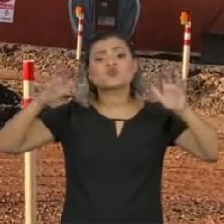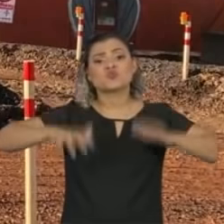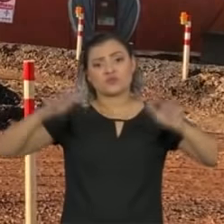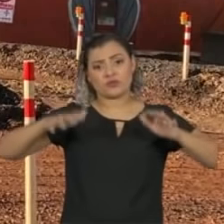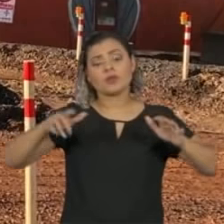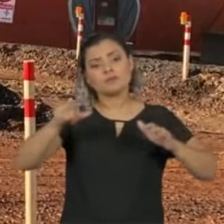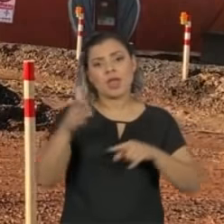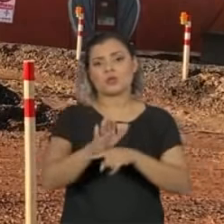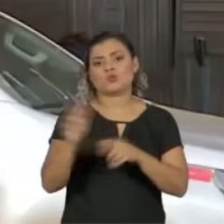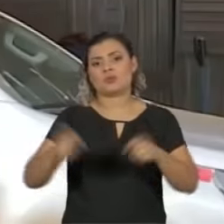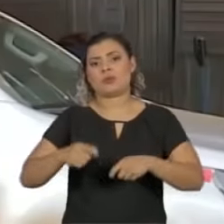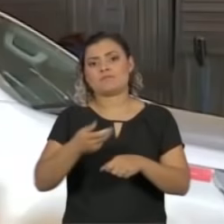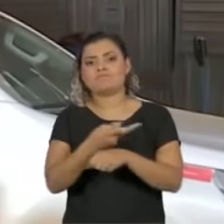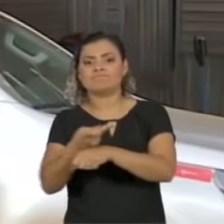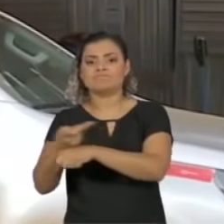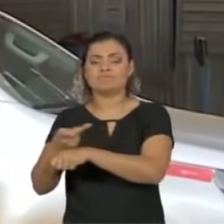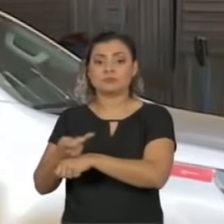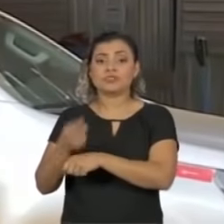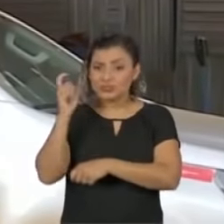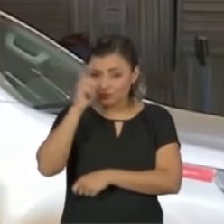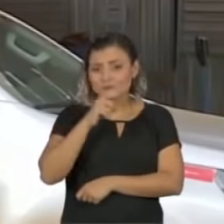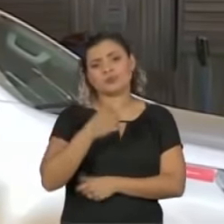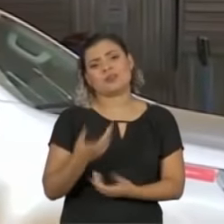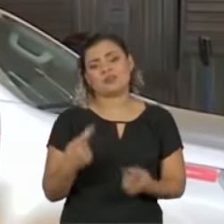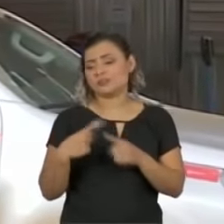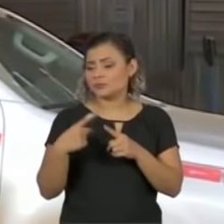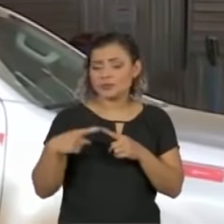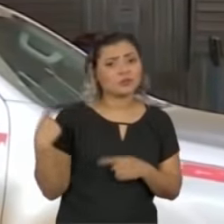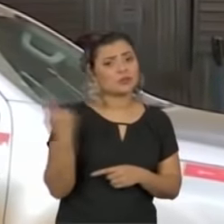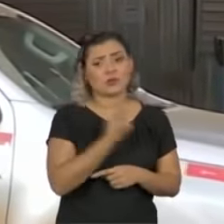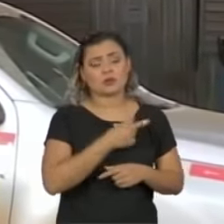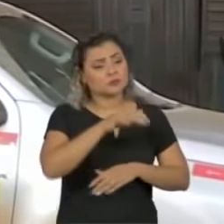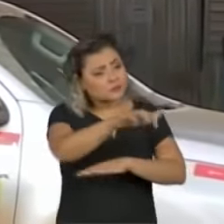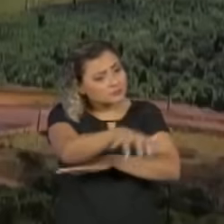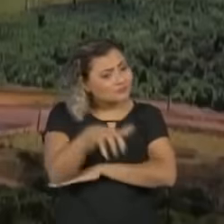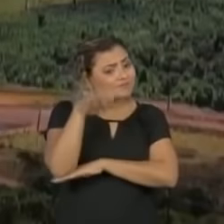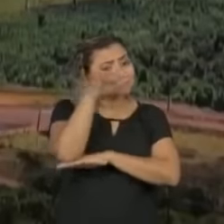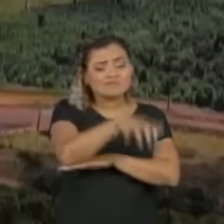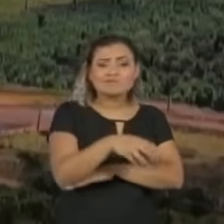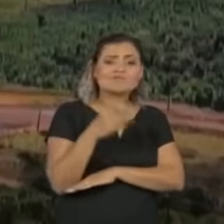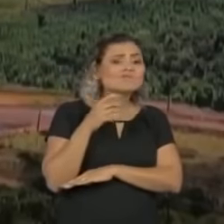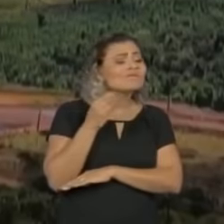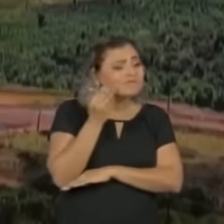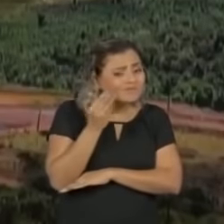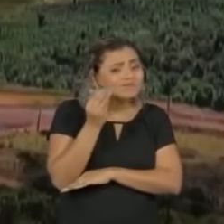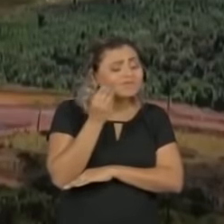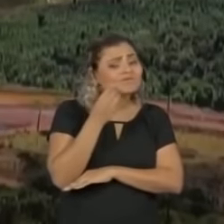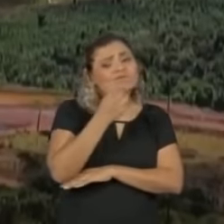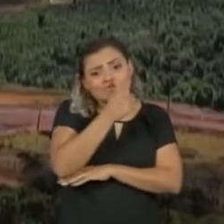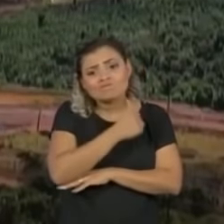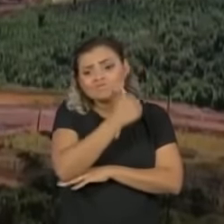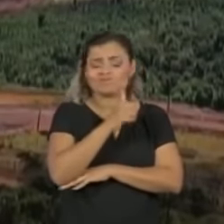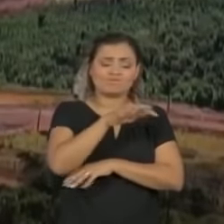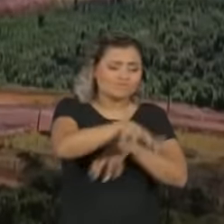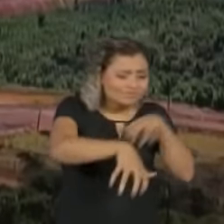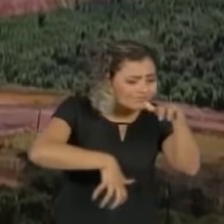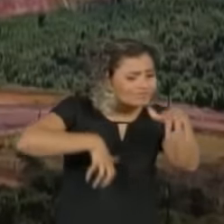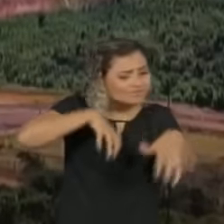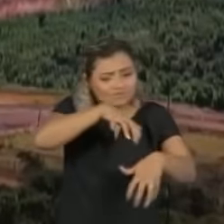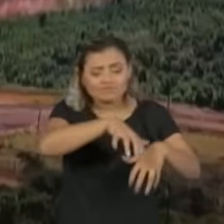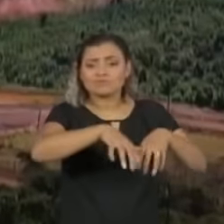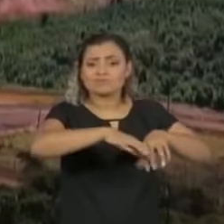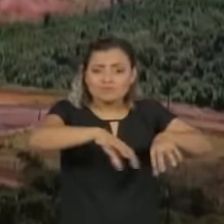de chuva. A dificuldade encontrada é a mesma que todos nós vivenciamos aqui, né? Do terreno, né?